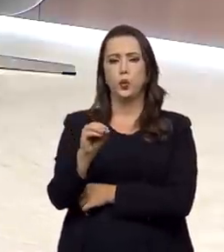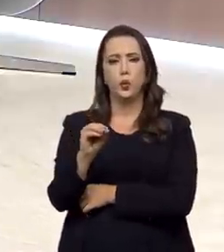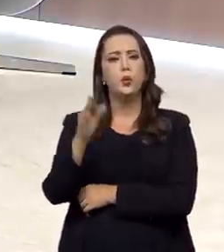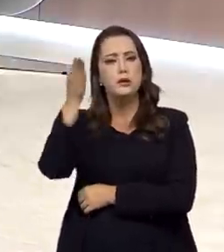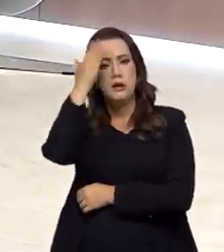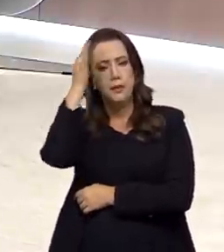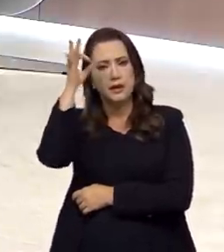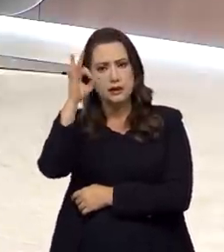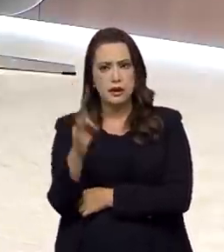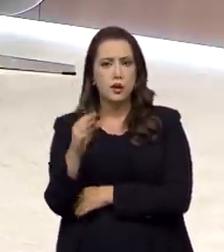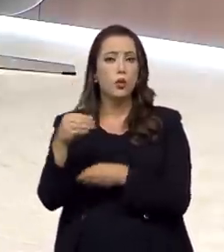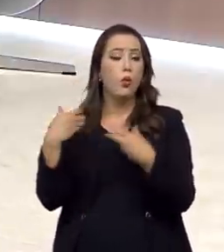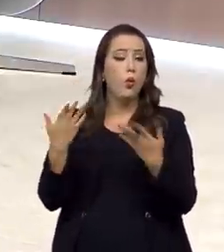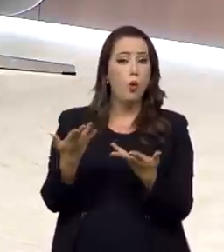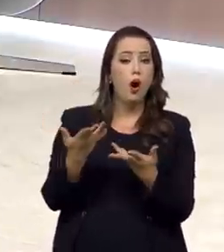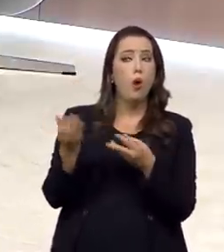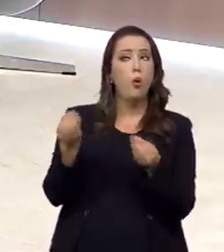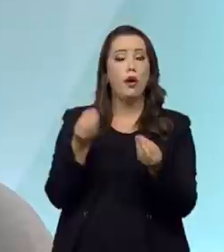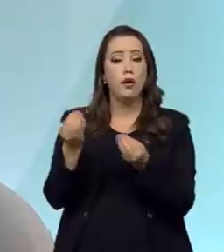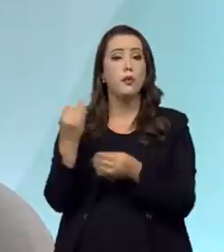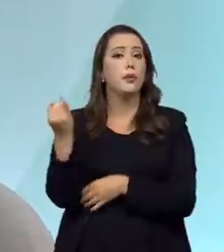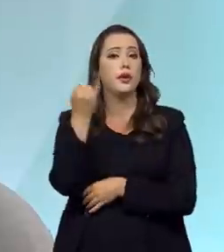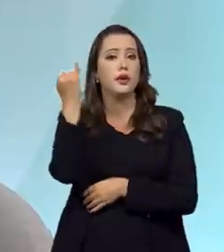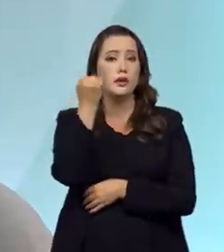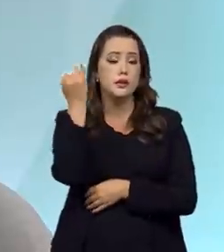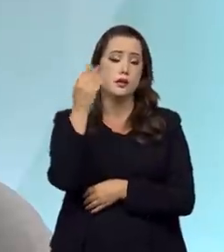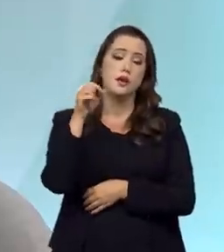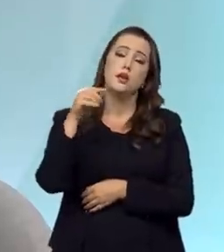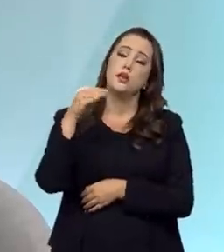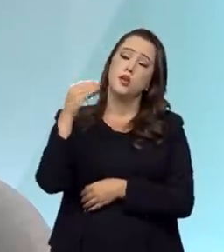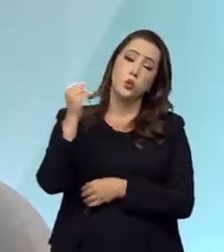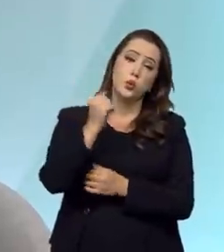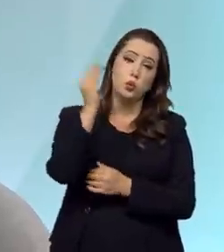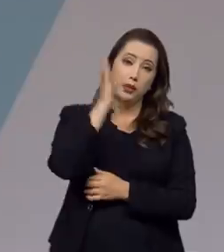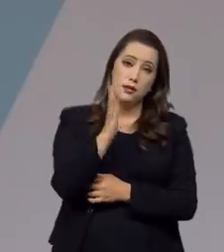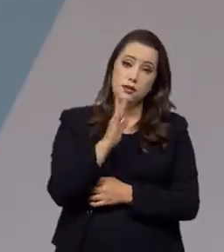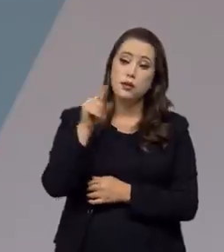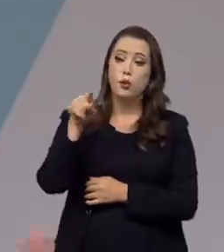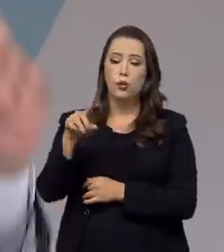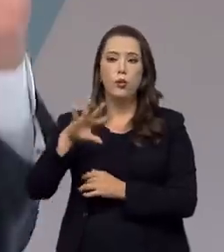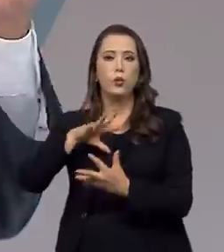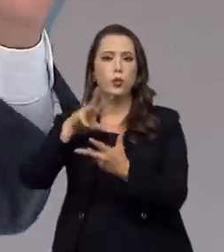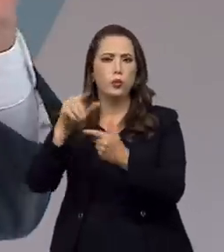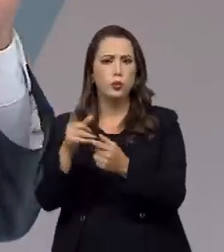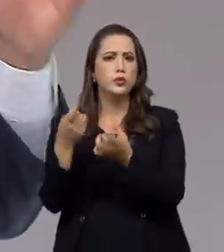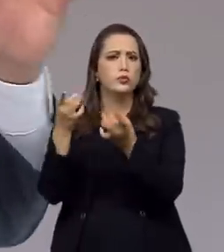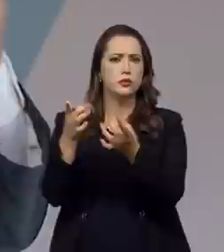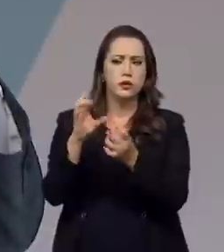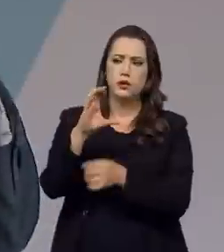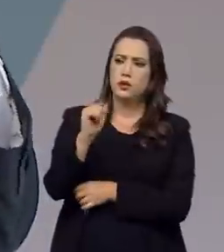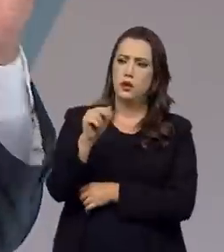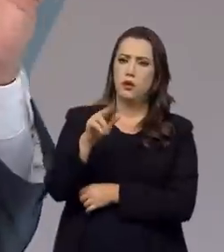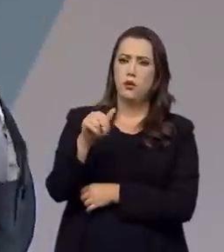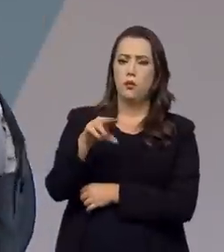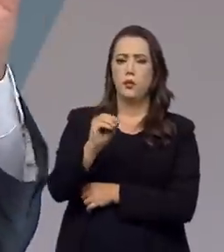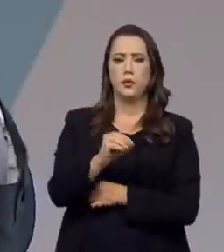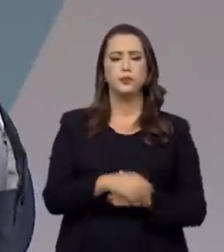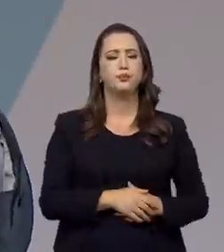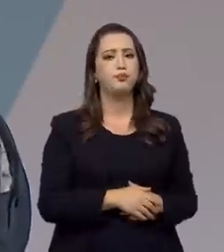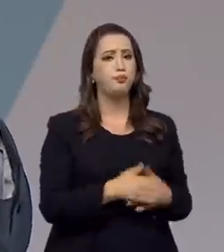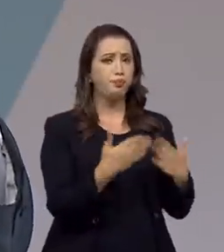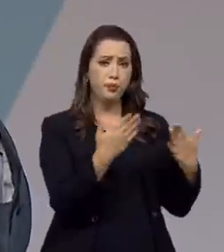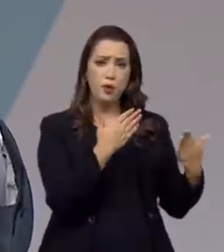da criação de um Mercado Global para o Brasil e nós conseguimos fazer isso durante a conferência em 2015 é uma mudança